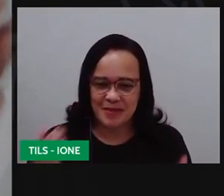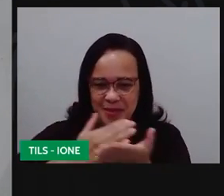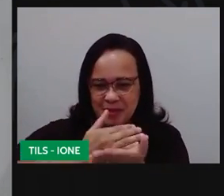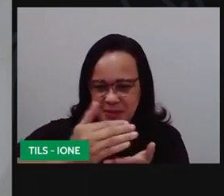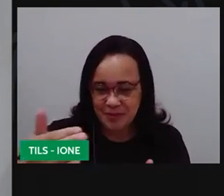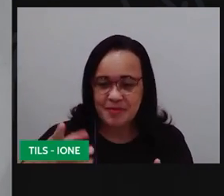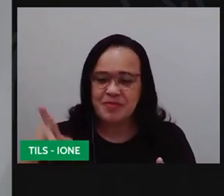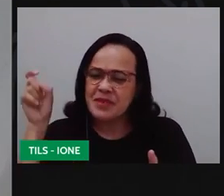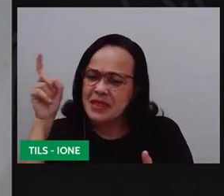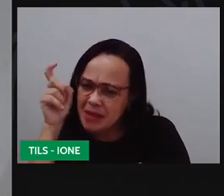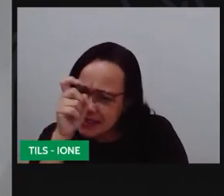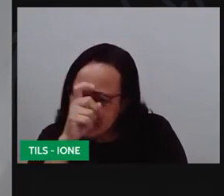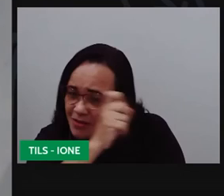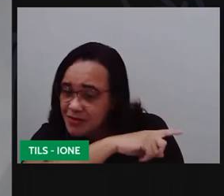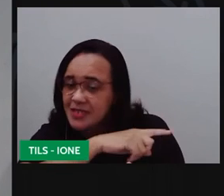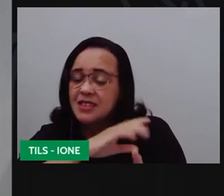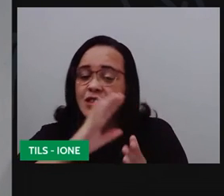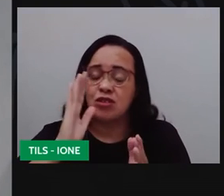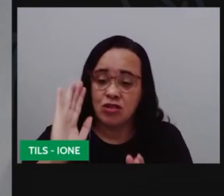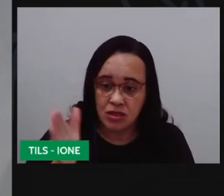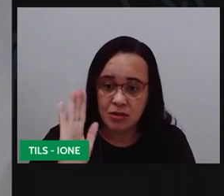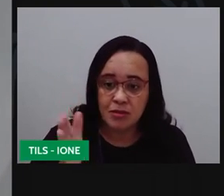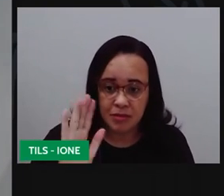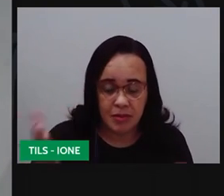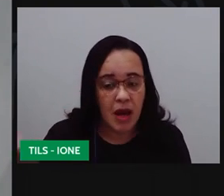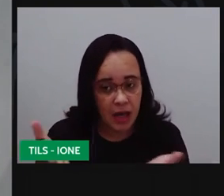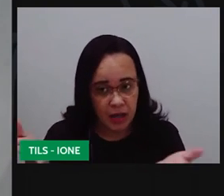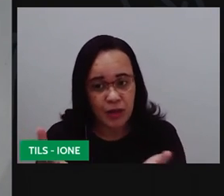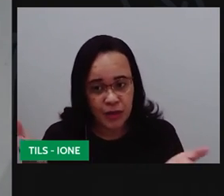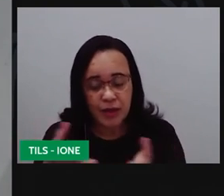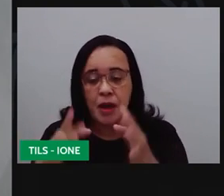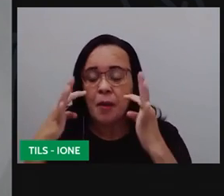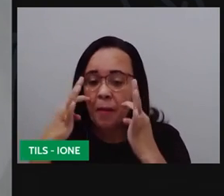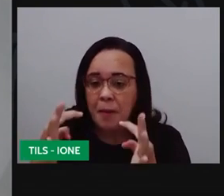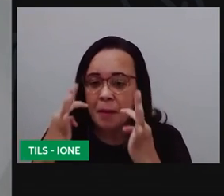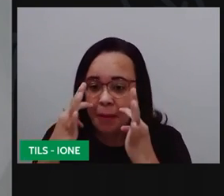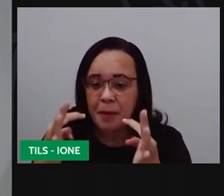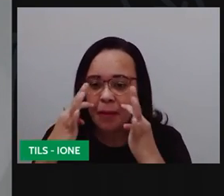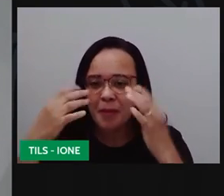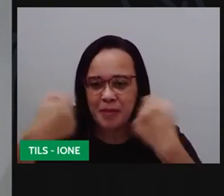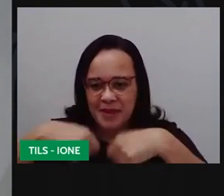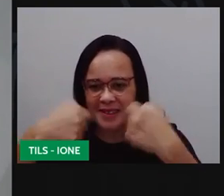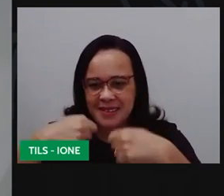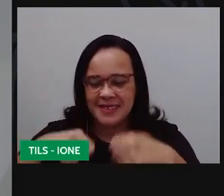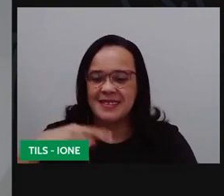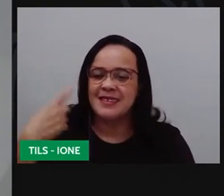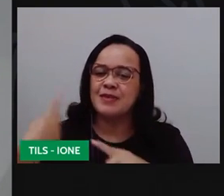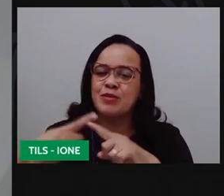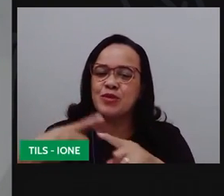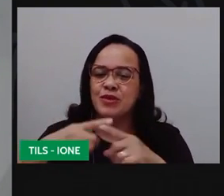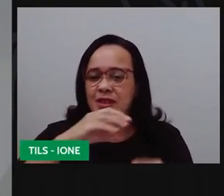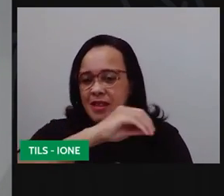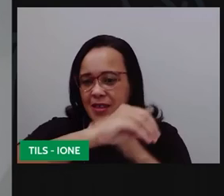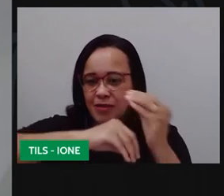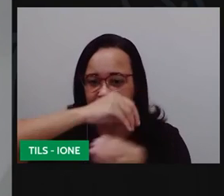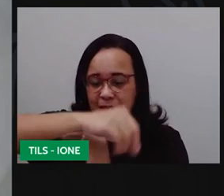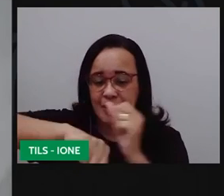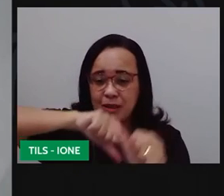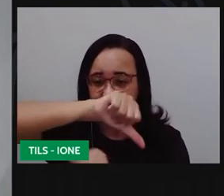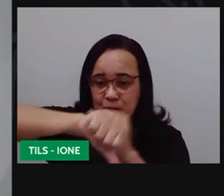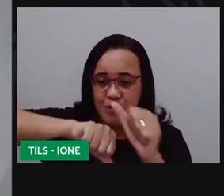suquinho mais difícil como Aquela que a profecia com vocês é que a gente vai mudando aí ascazul pertinho